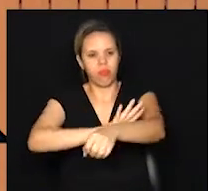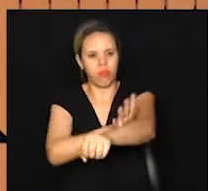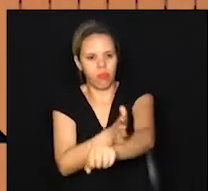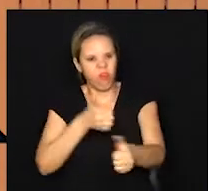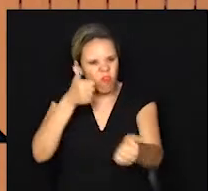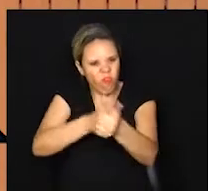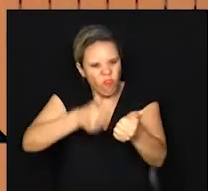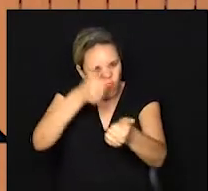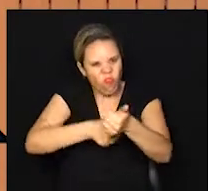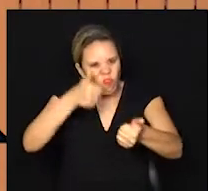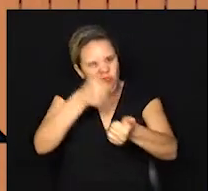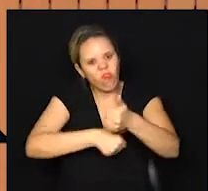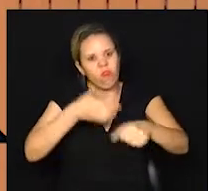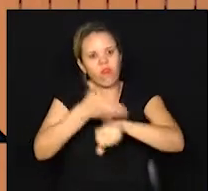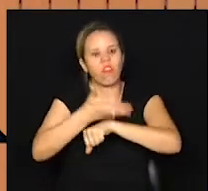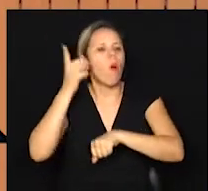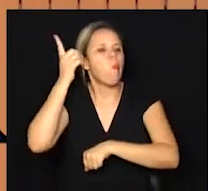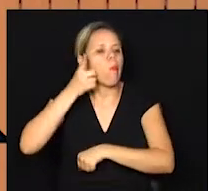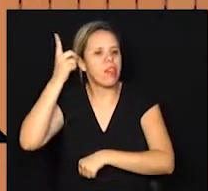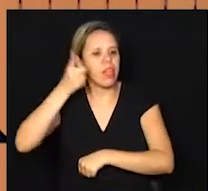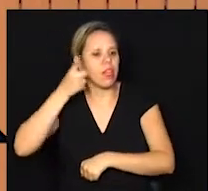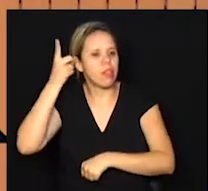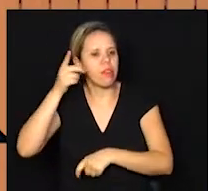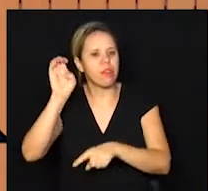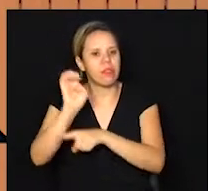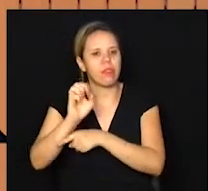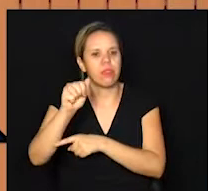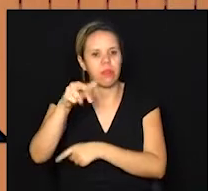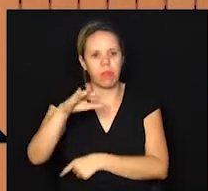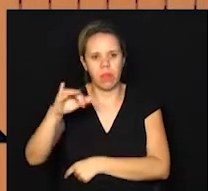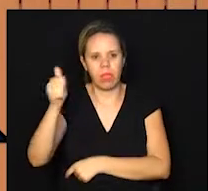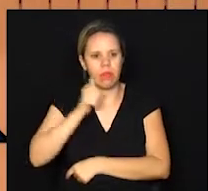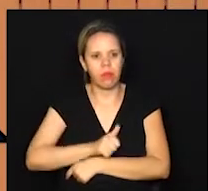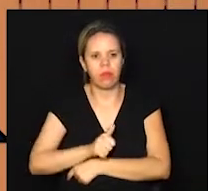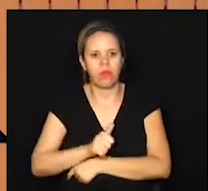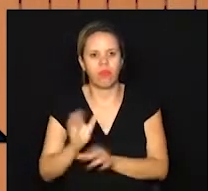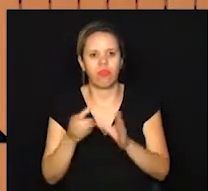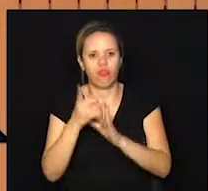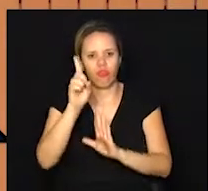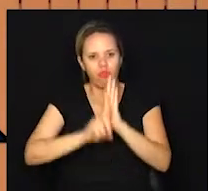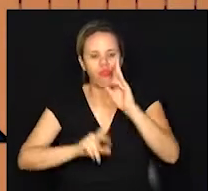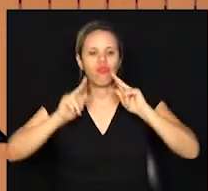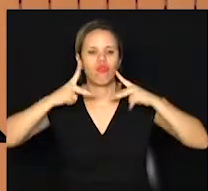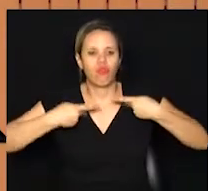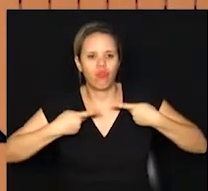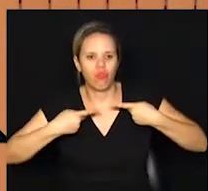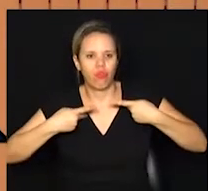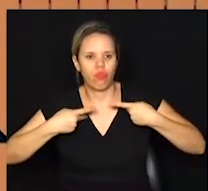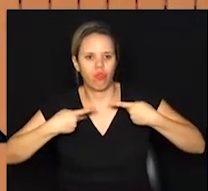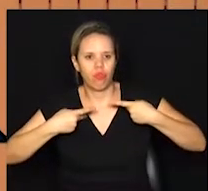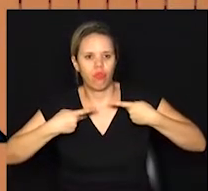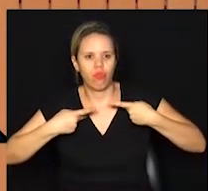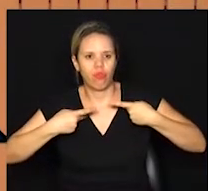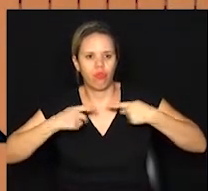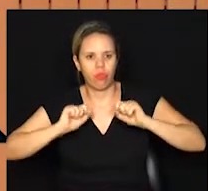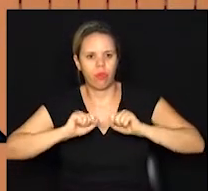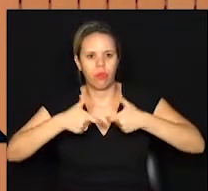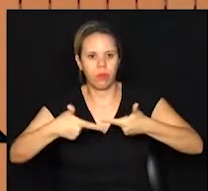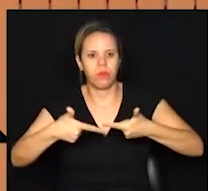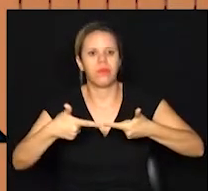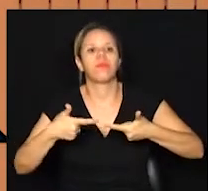com participação da deputada estadual Márcia Lia, da Comissão de Direitos Humanos da Assembleia